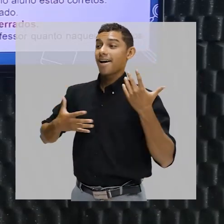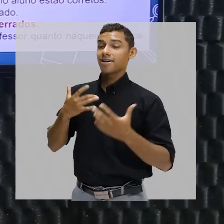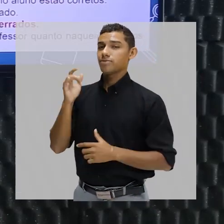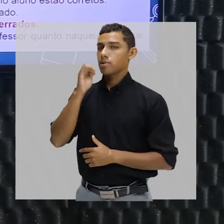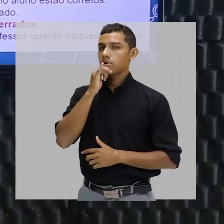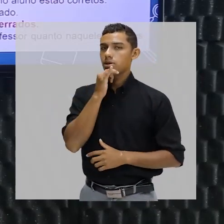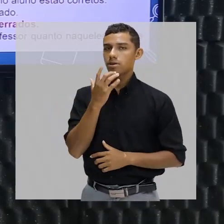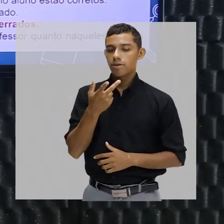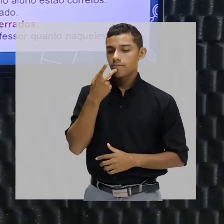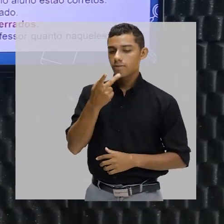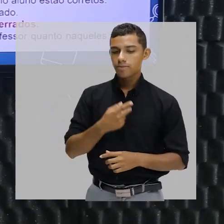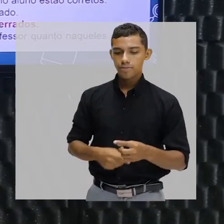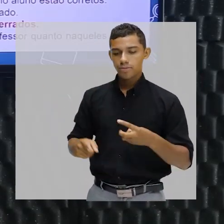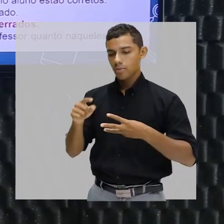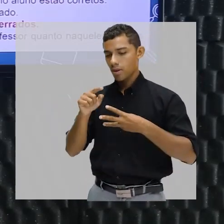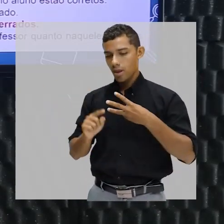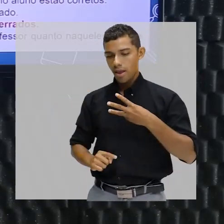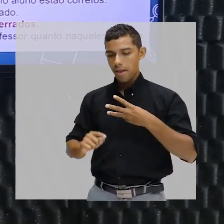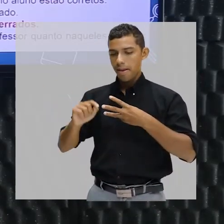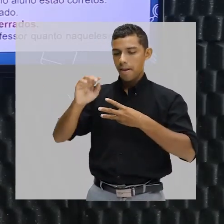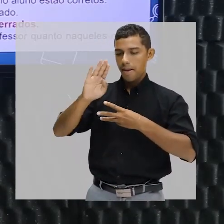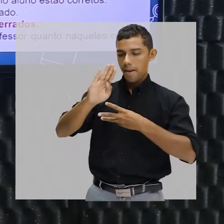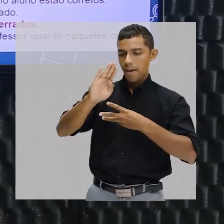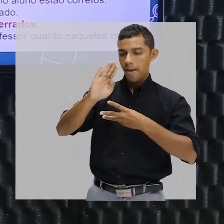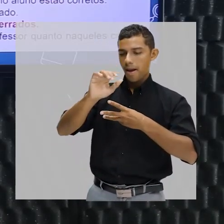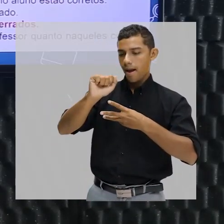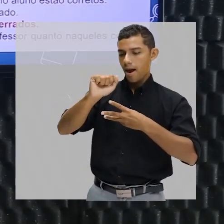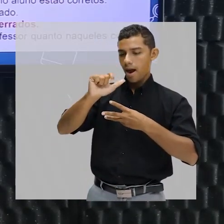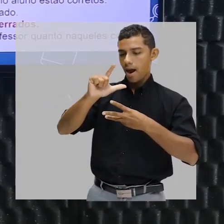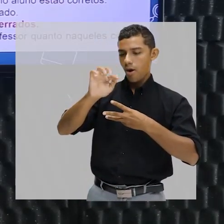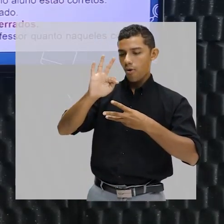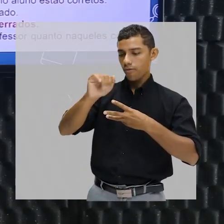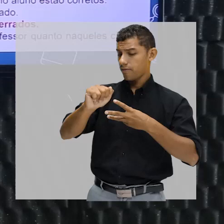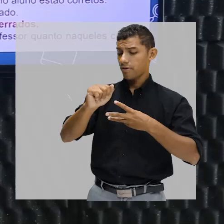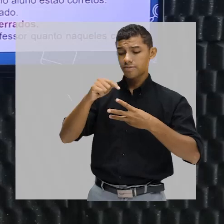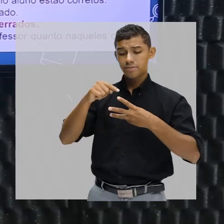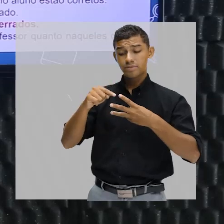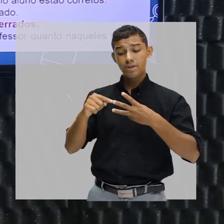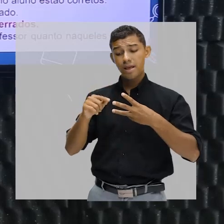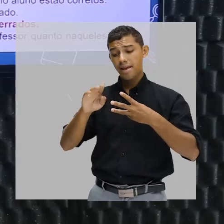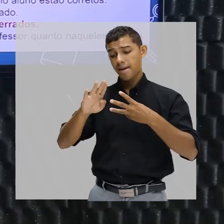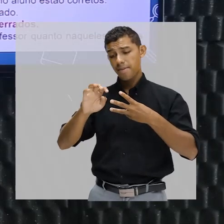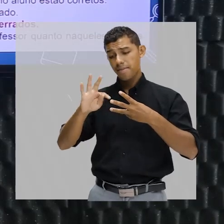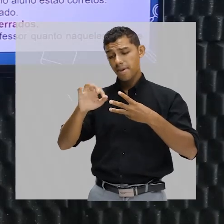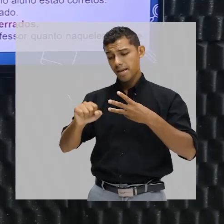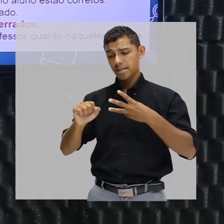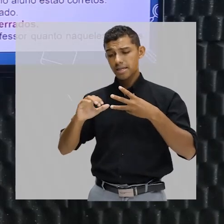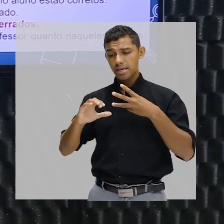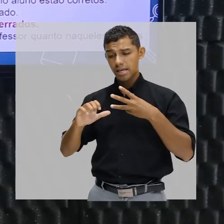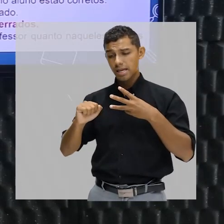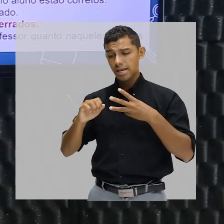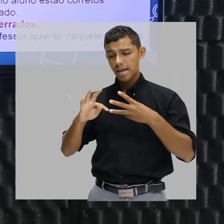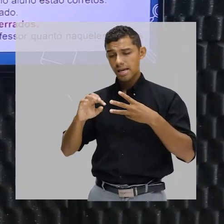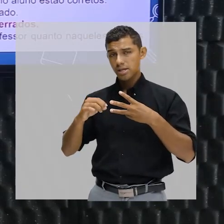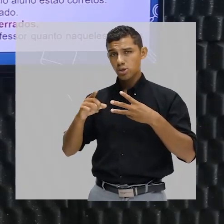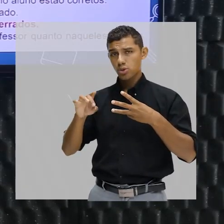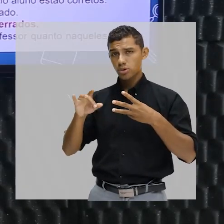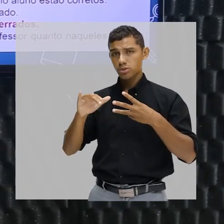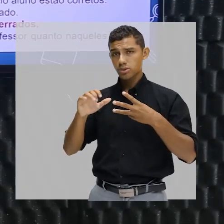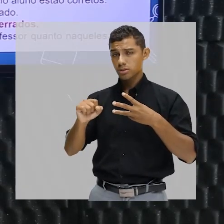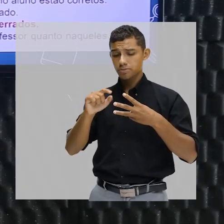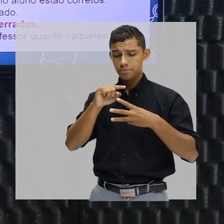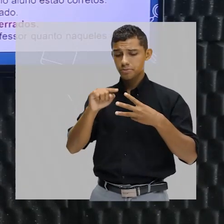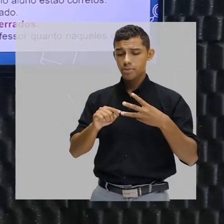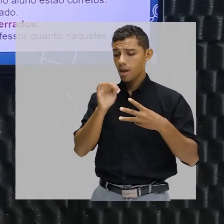O que são esses tipos de raio? Gente, o raio alfa, né, os raios alfa, eles